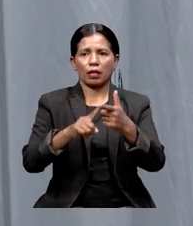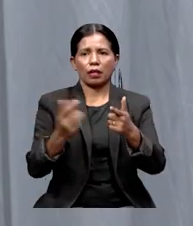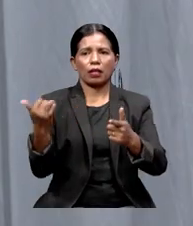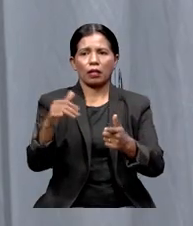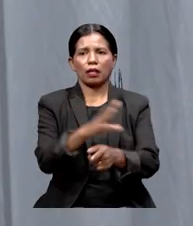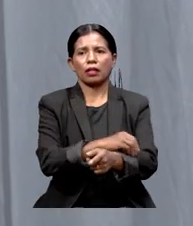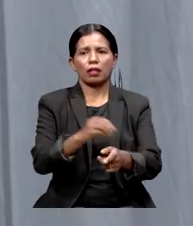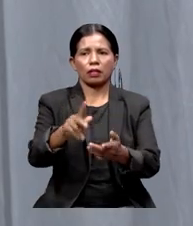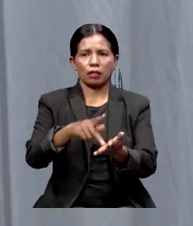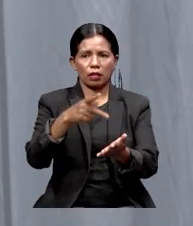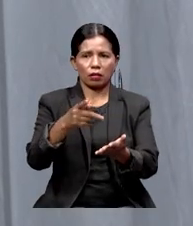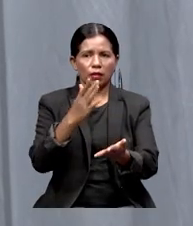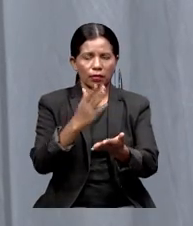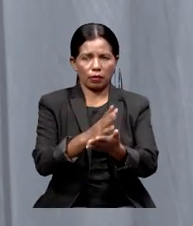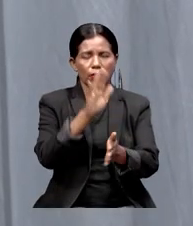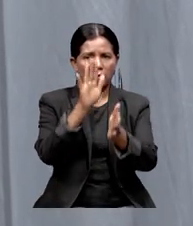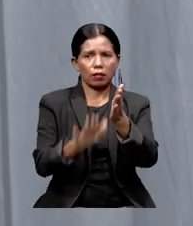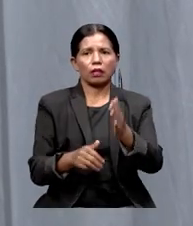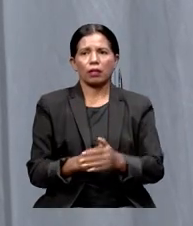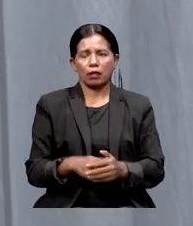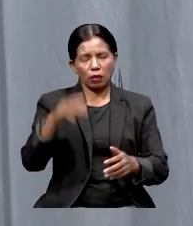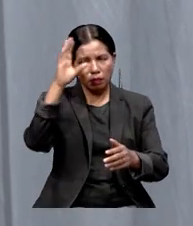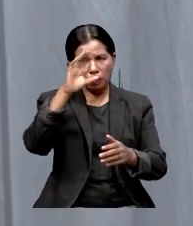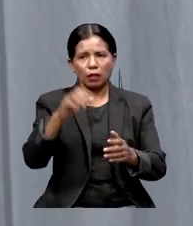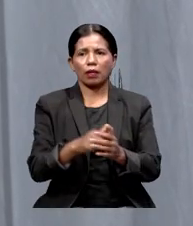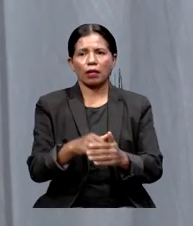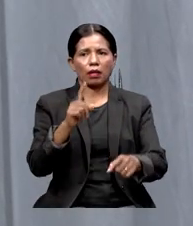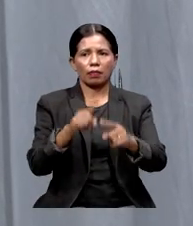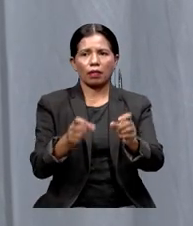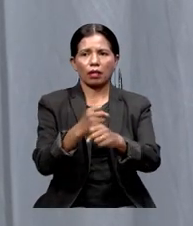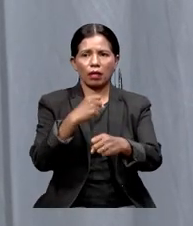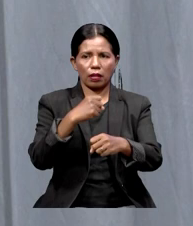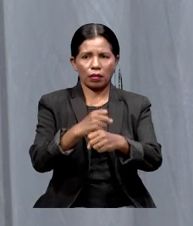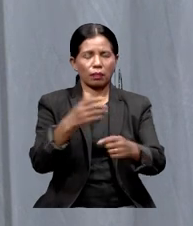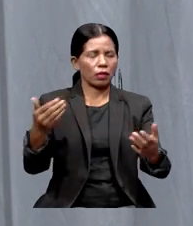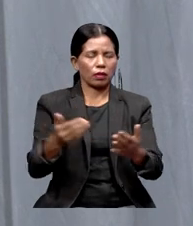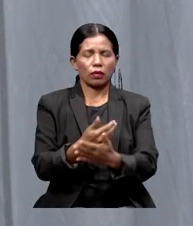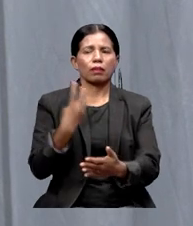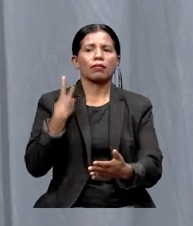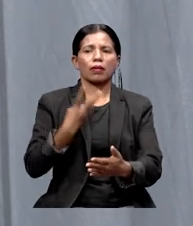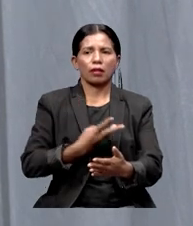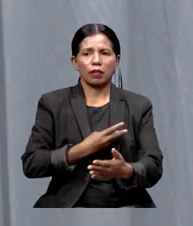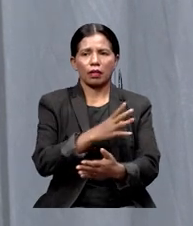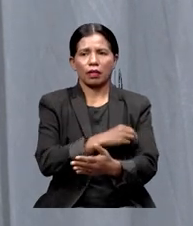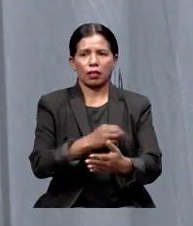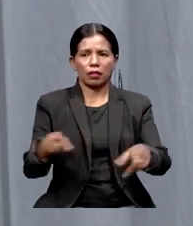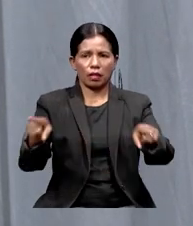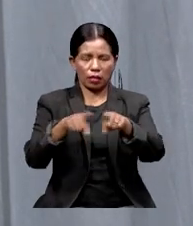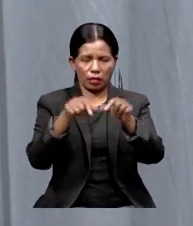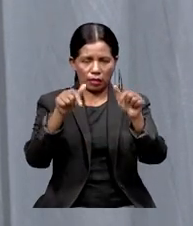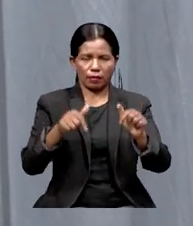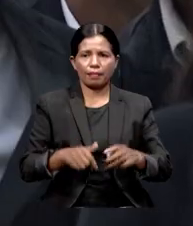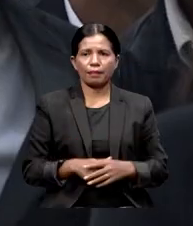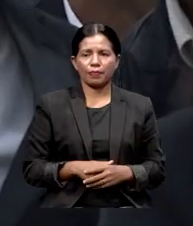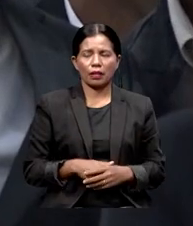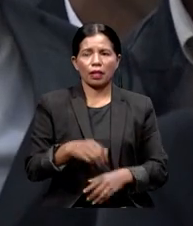turunê, para a turunê. Nunca gente, né? Então, ali que ralo, mas essa coisa, você não pode pomba ainda, sabe? E da toma, que era coisa assim, né? Durante